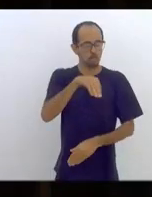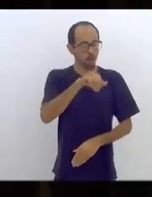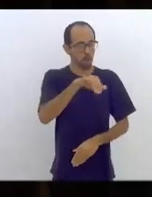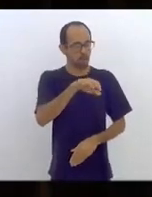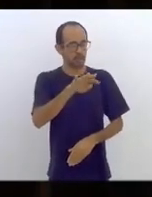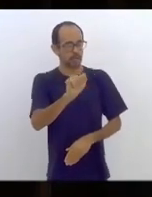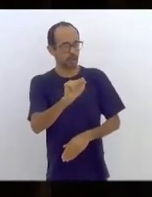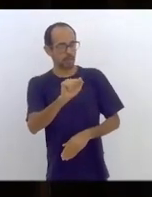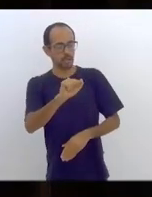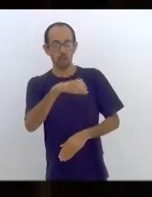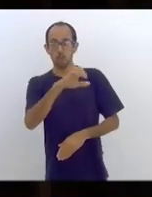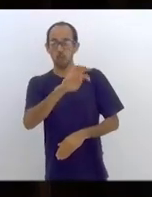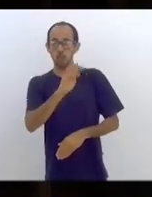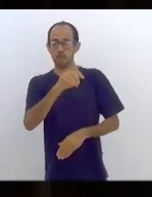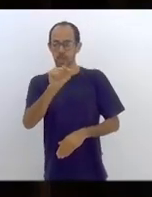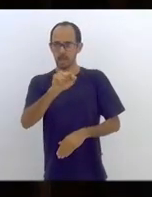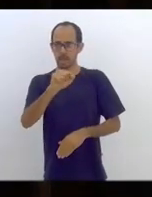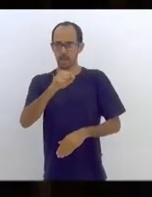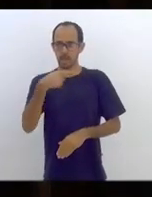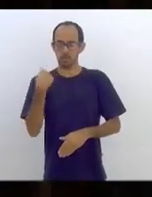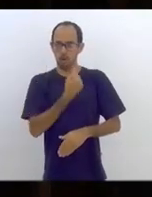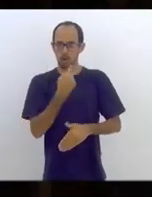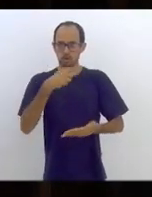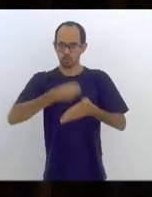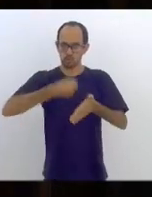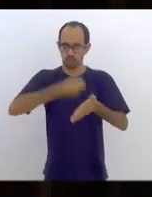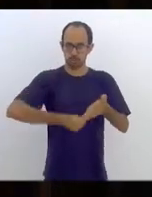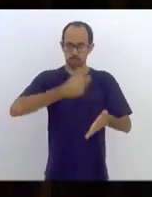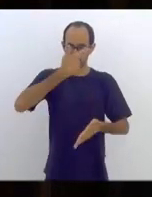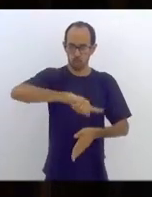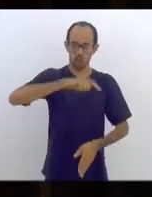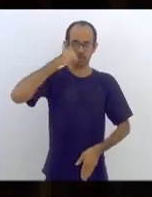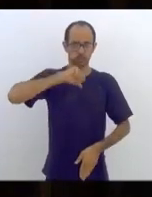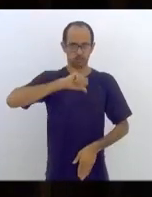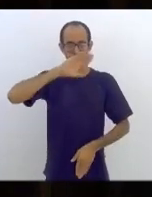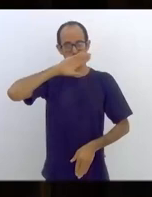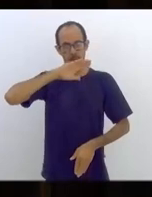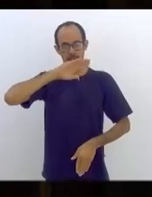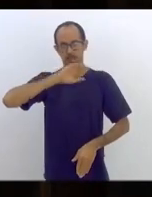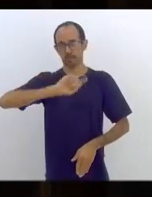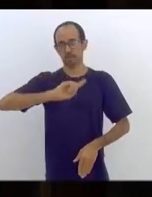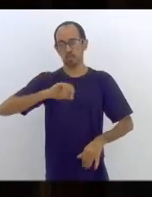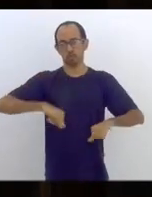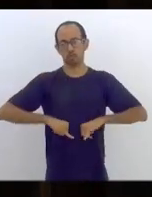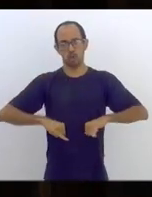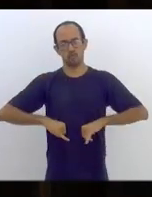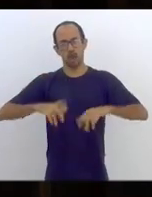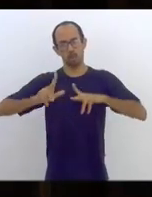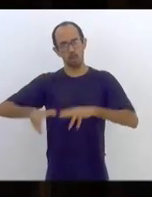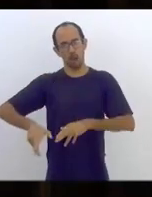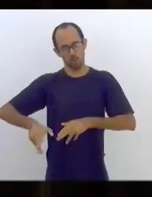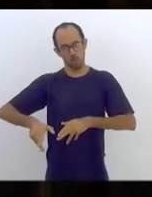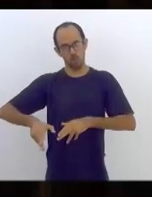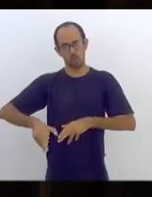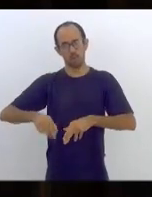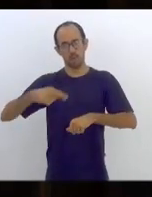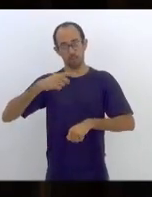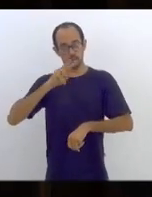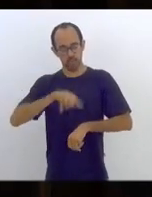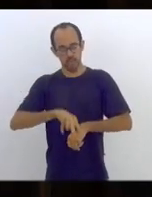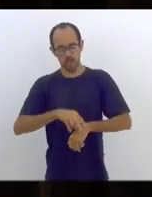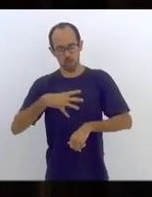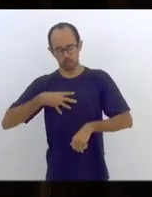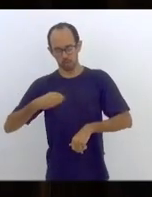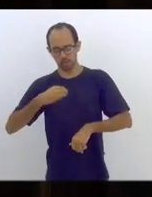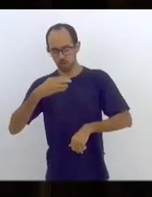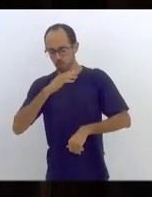a gente luta para que outras mães não venham passar o que a gente passou, de ver o nosso filho morto